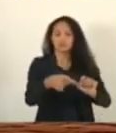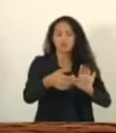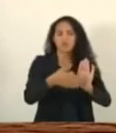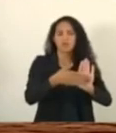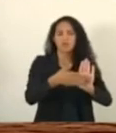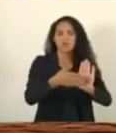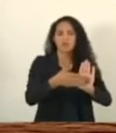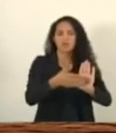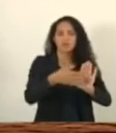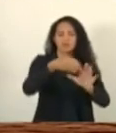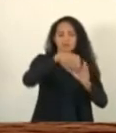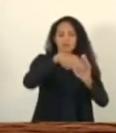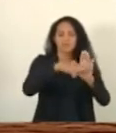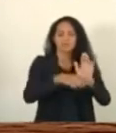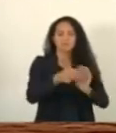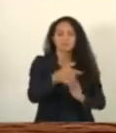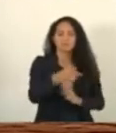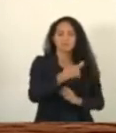indicação